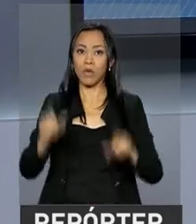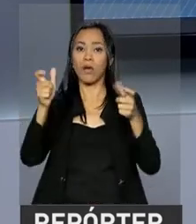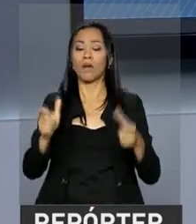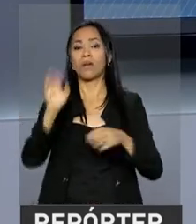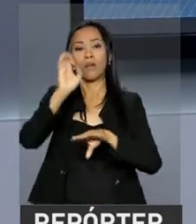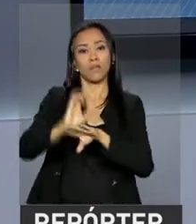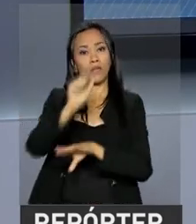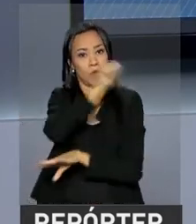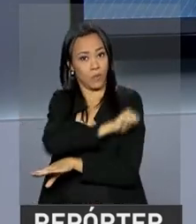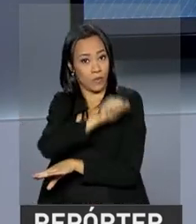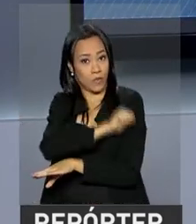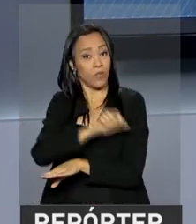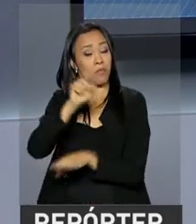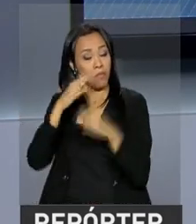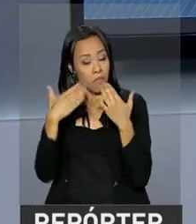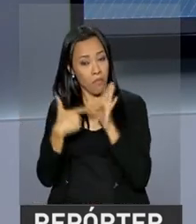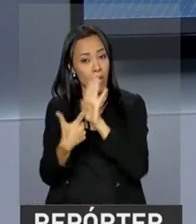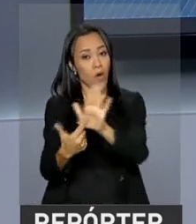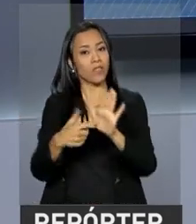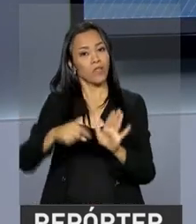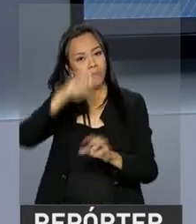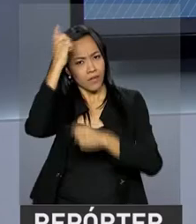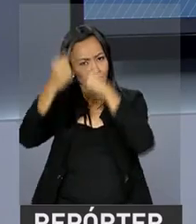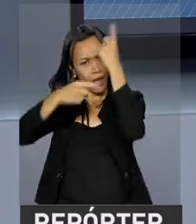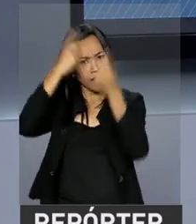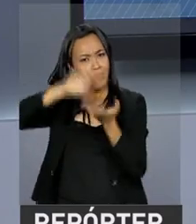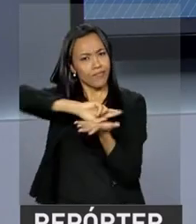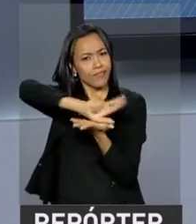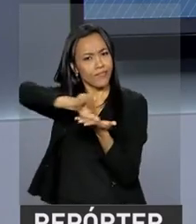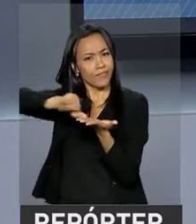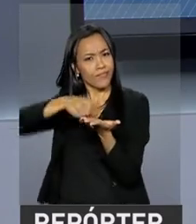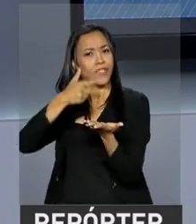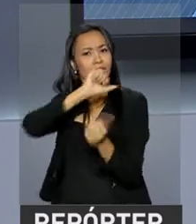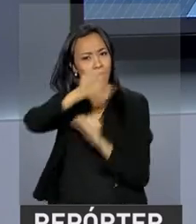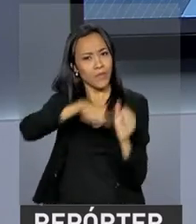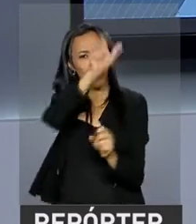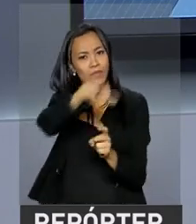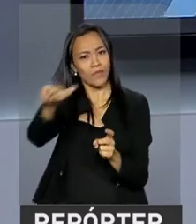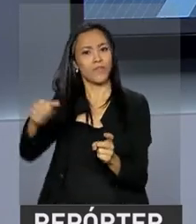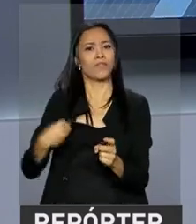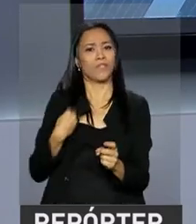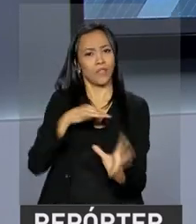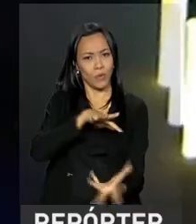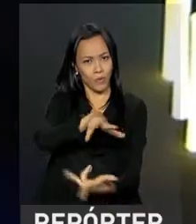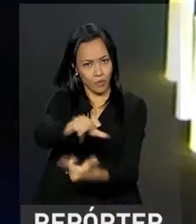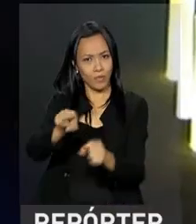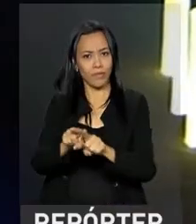mostra algumas dessas inovações que transformaram vidas pelo país e pelo mundo.